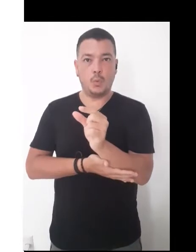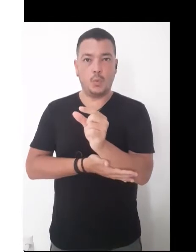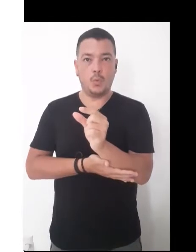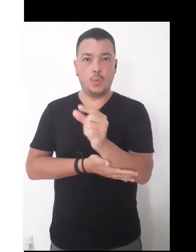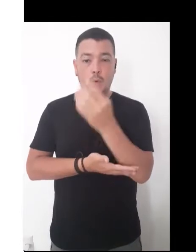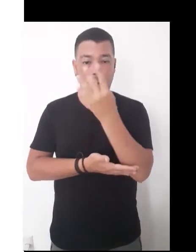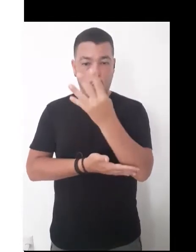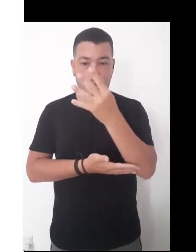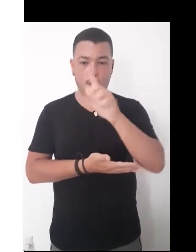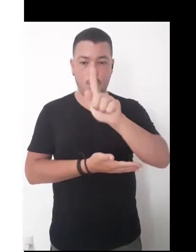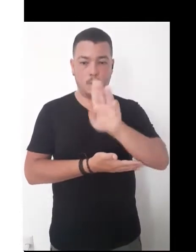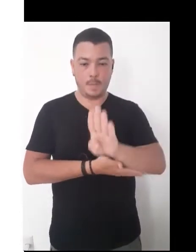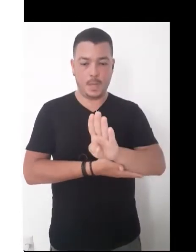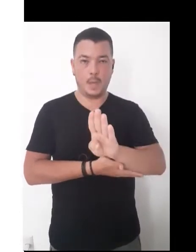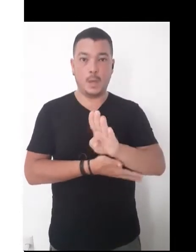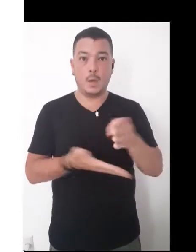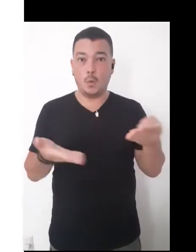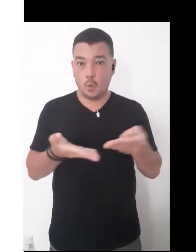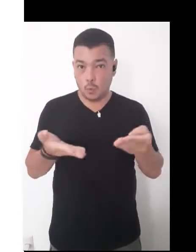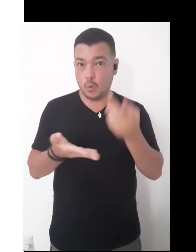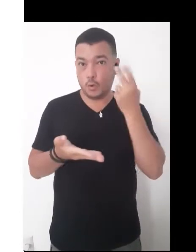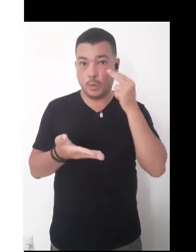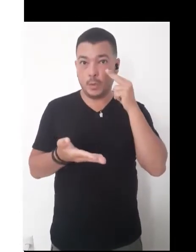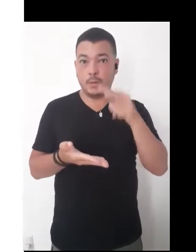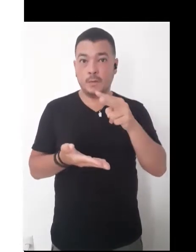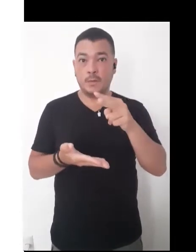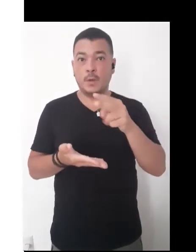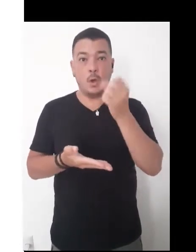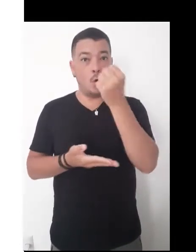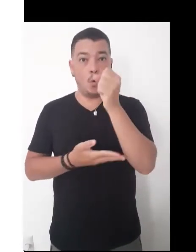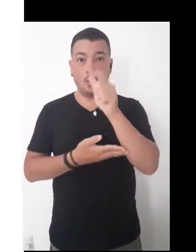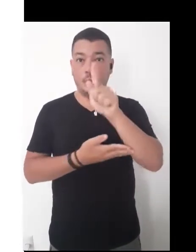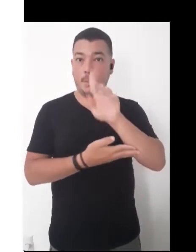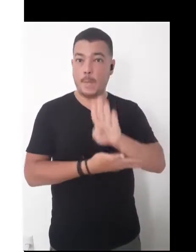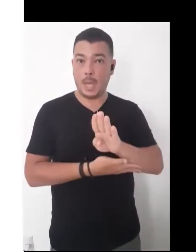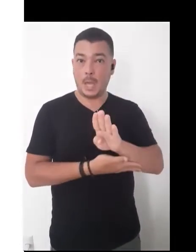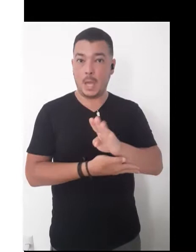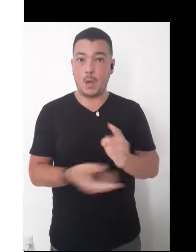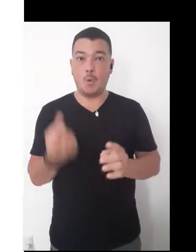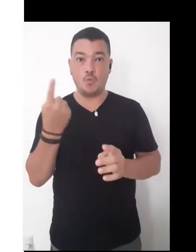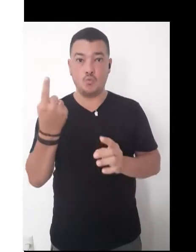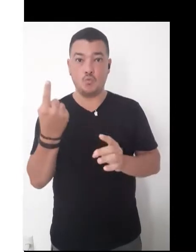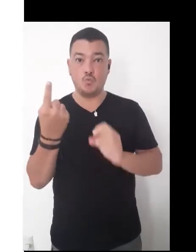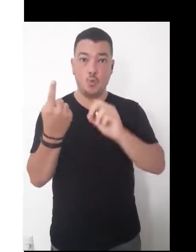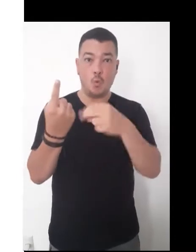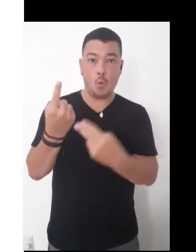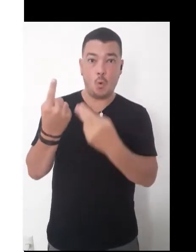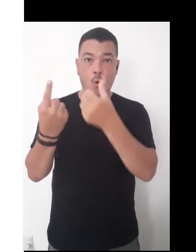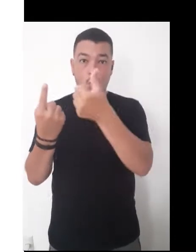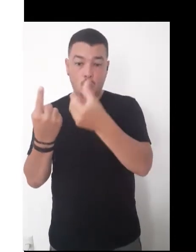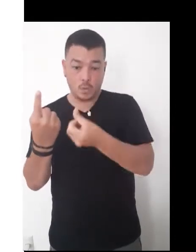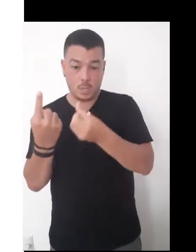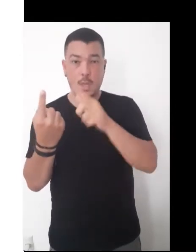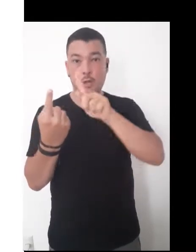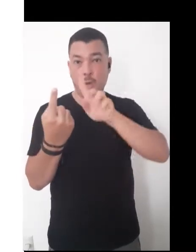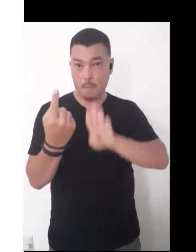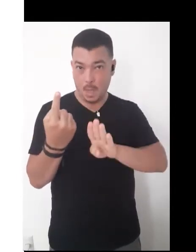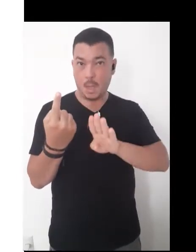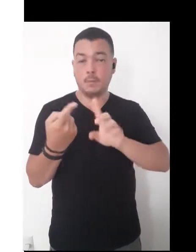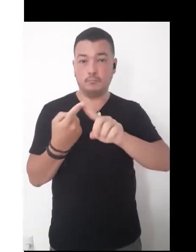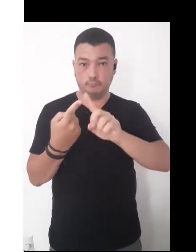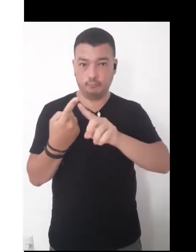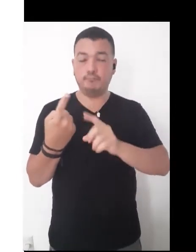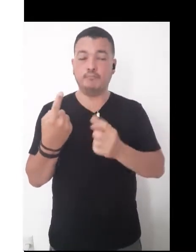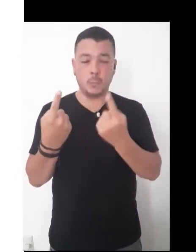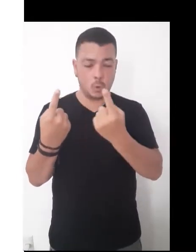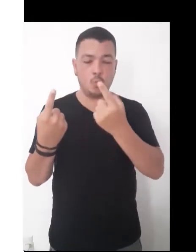GB, mas hoje já é comum você encontrar módulos de 8 GB, um módulo só, ou de 16 GB também, você pode encontrar um único módulo de